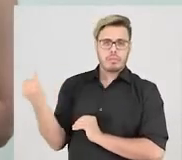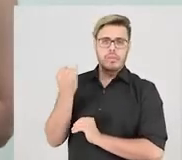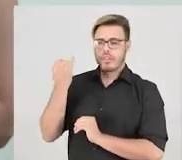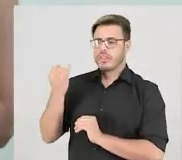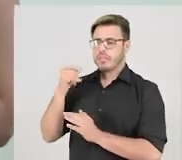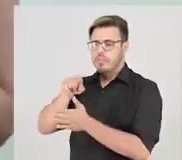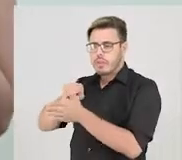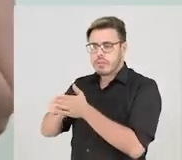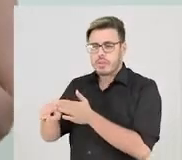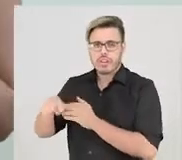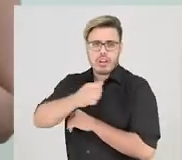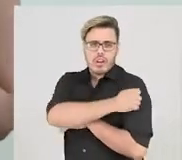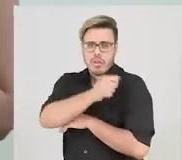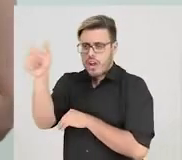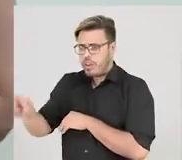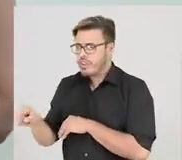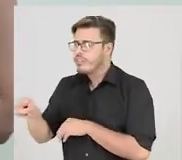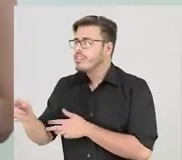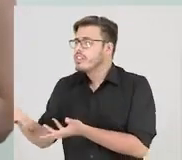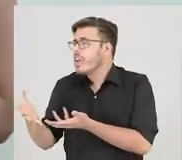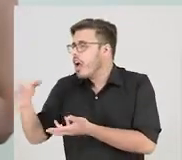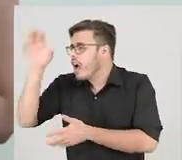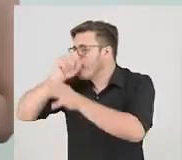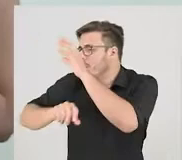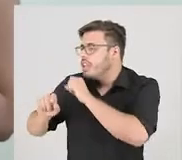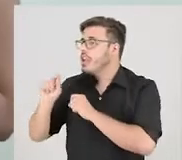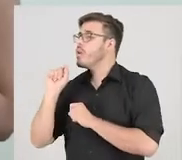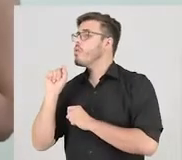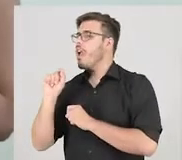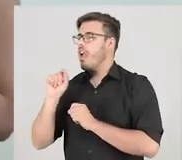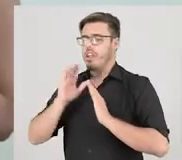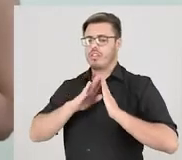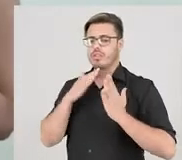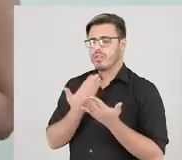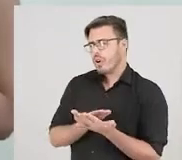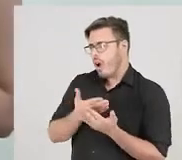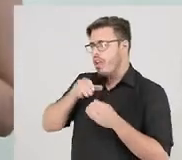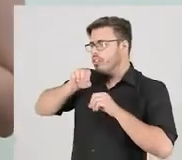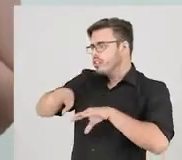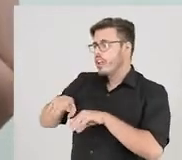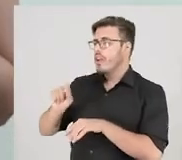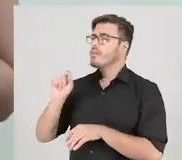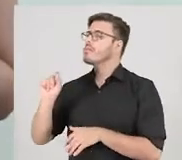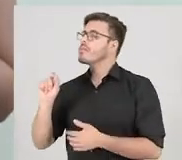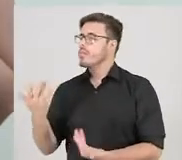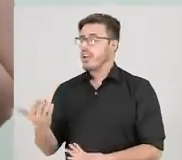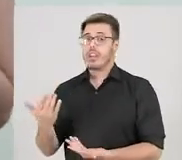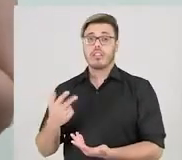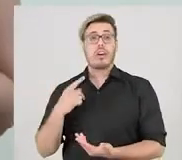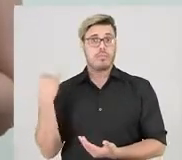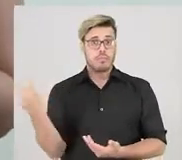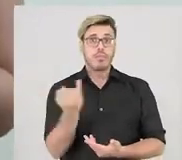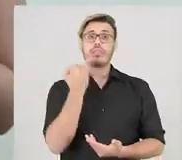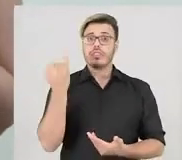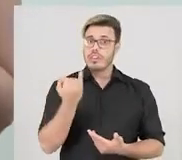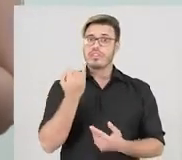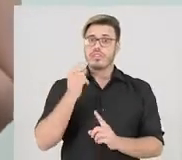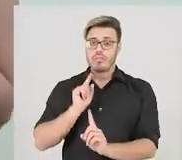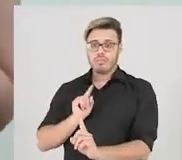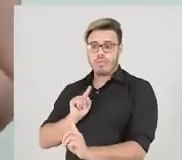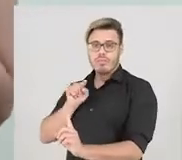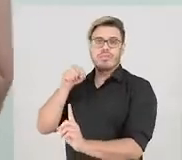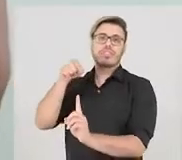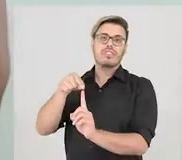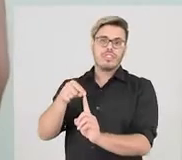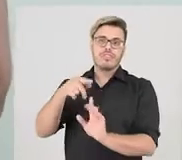pudesse ensiná-lo. E coloque isso como um dos objetivos do plano educacional individualizado. Alguns alunos, já rapazinhos, gostariam